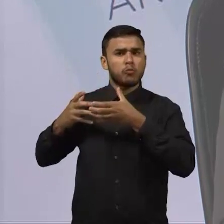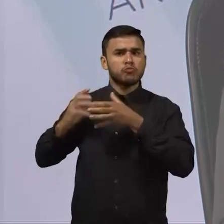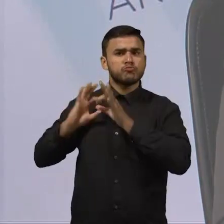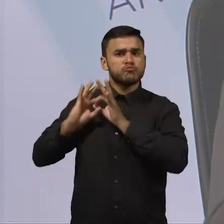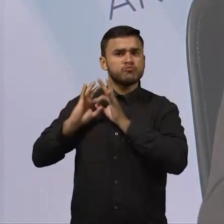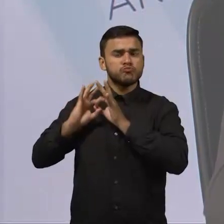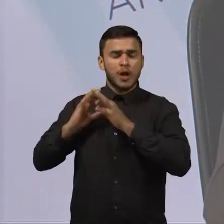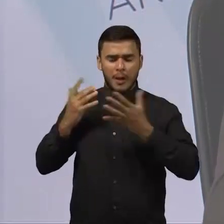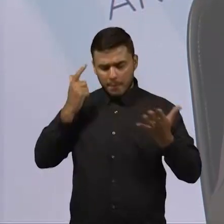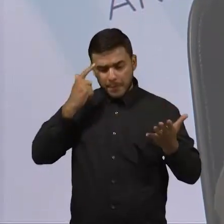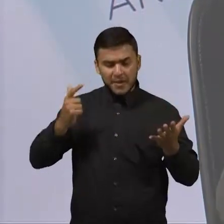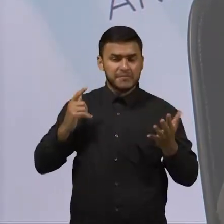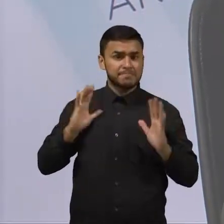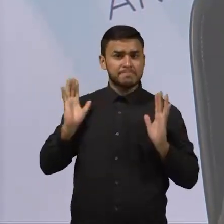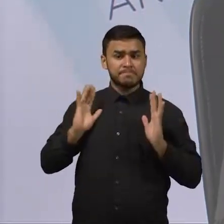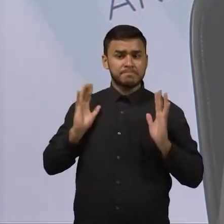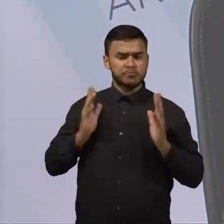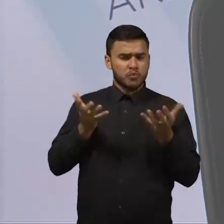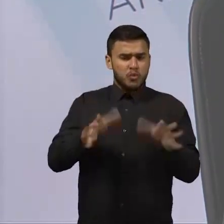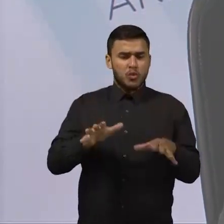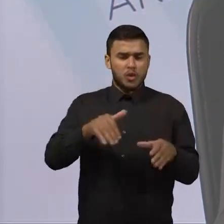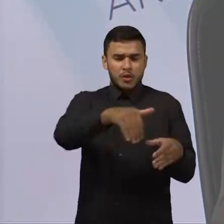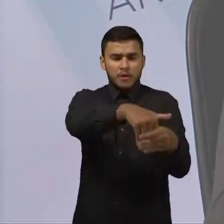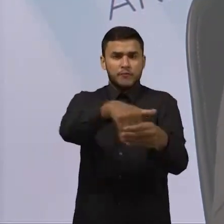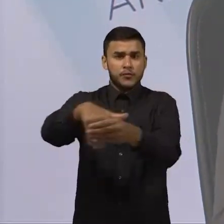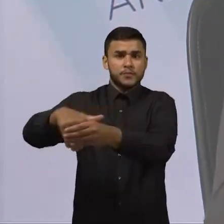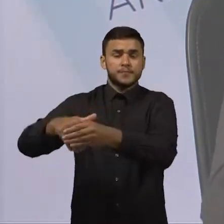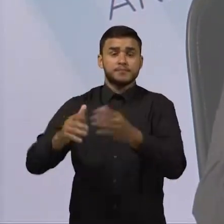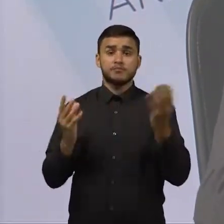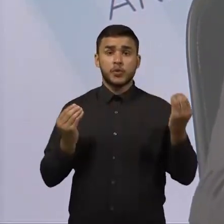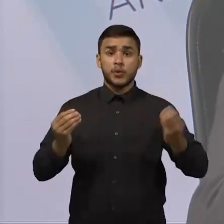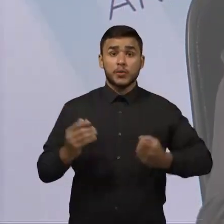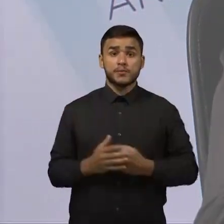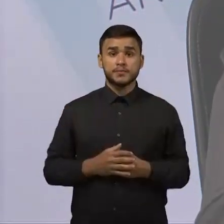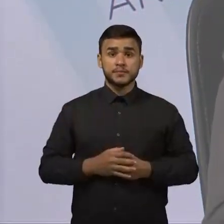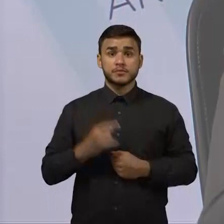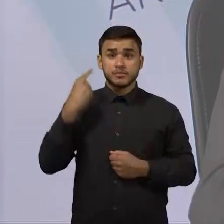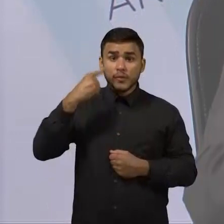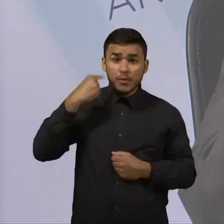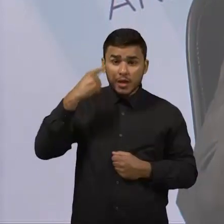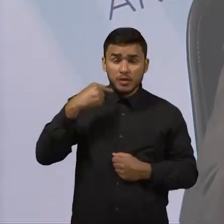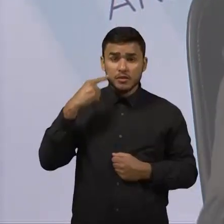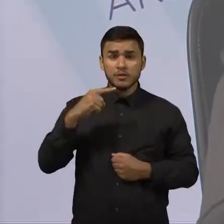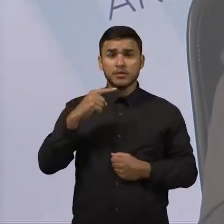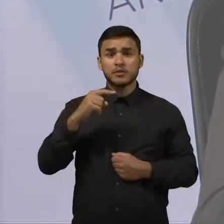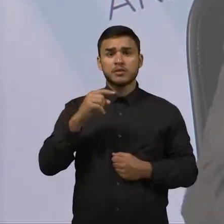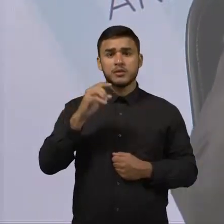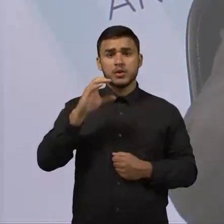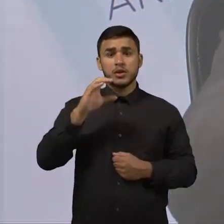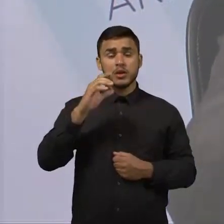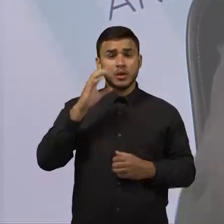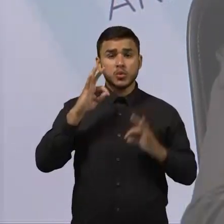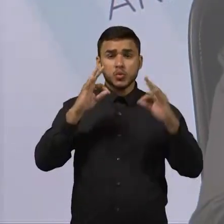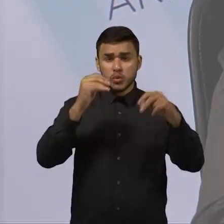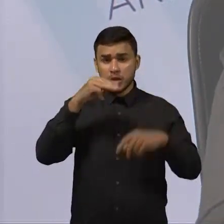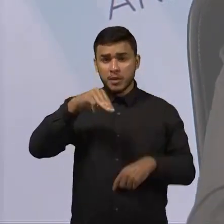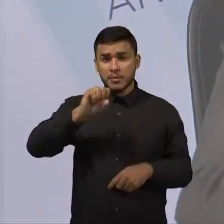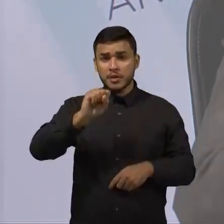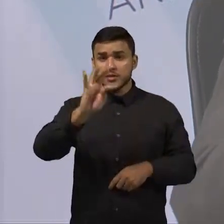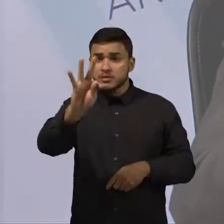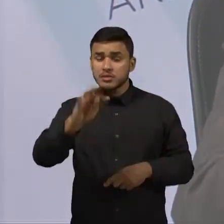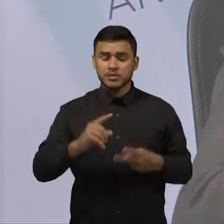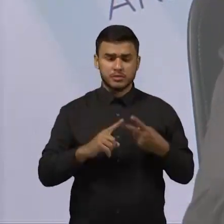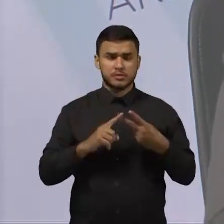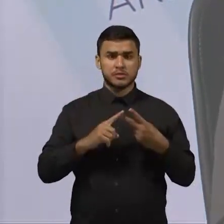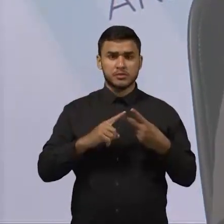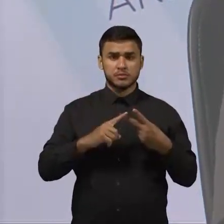leais. E ele, para desvincular a imagem dele como advogado do Sem Terra, advogado do PT, advogado do Paraná,